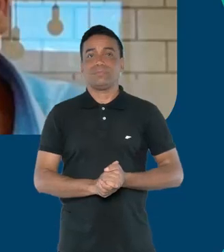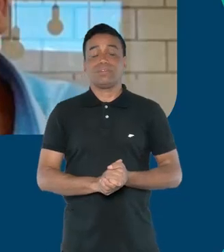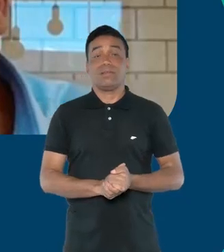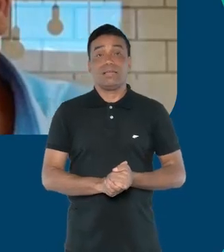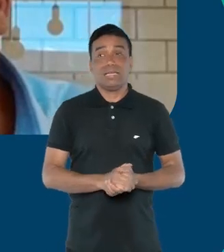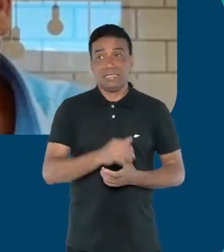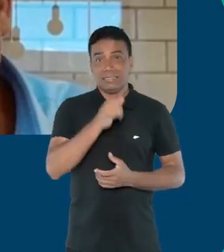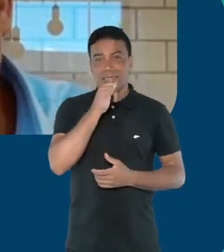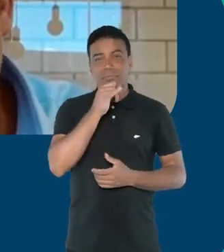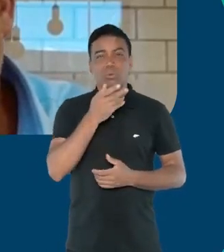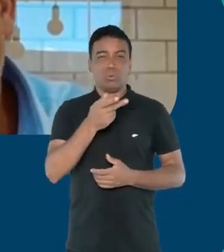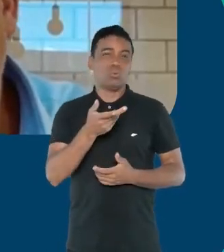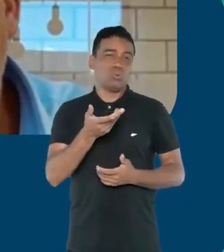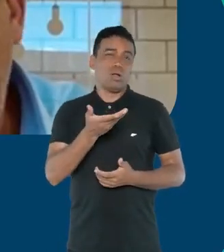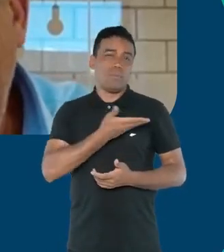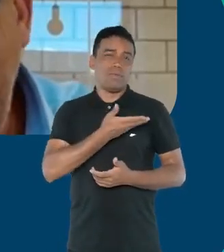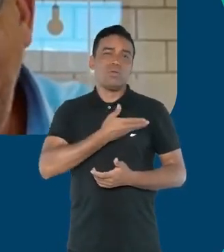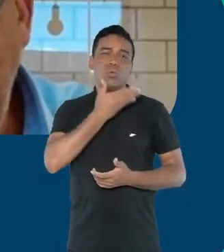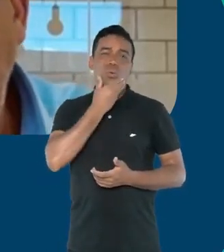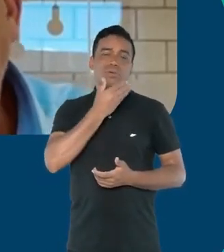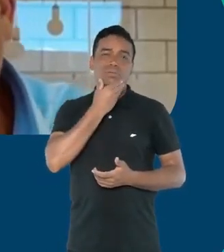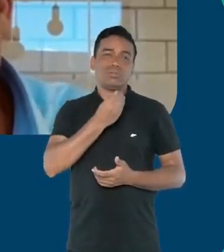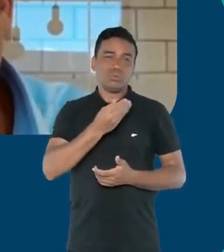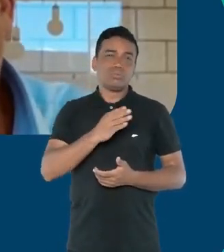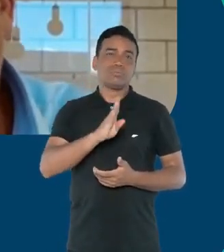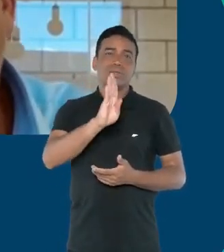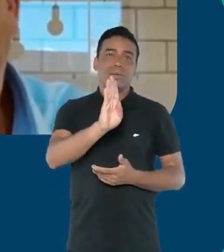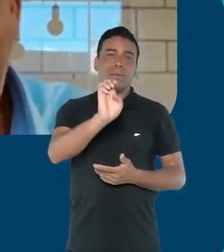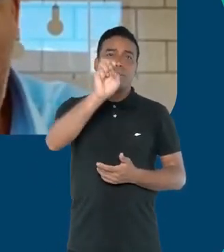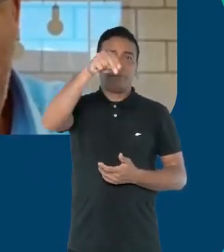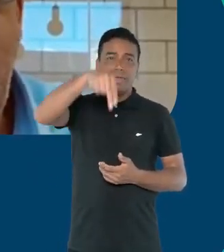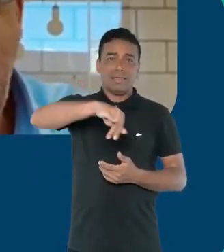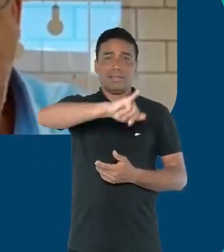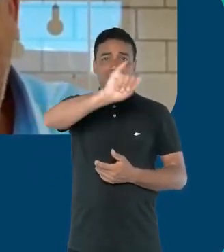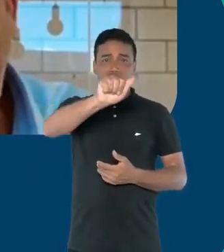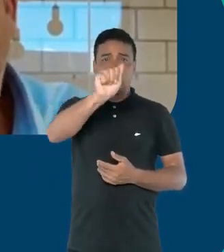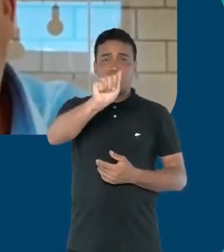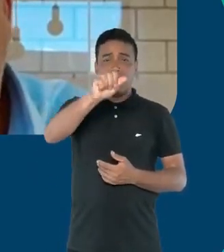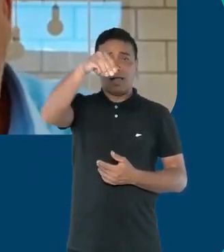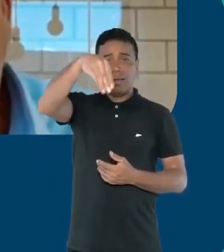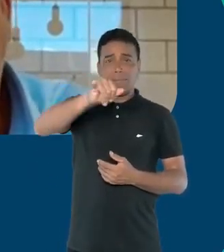pelas vias de um grande amigo dele, que era o Benjamin Franklin, né, um dos